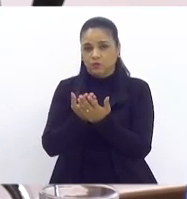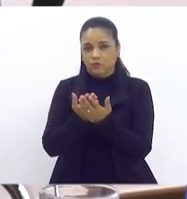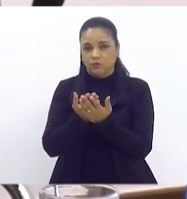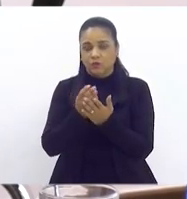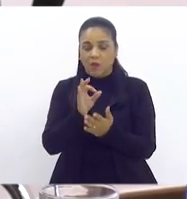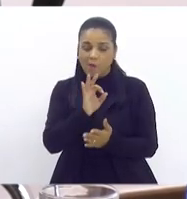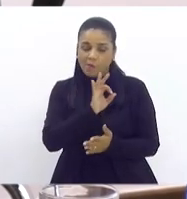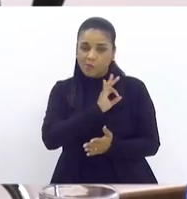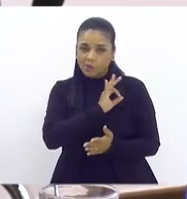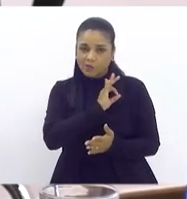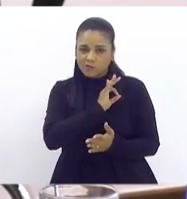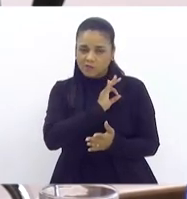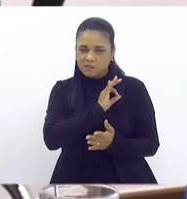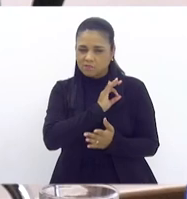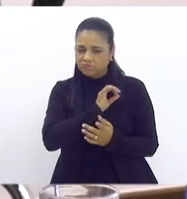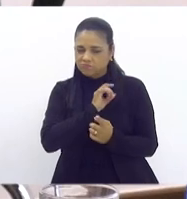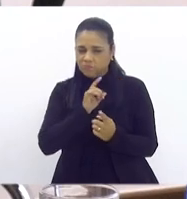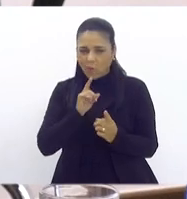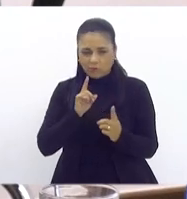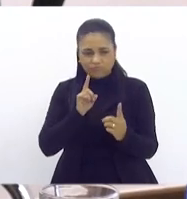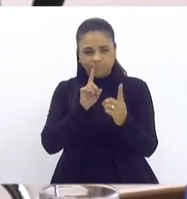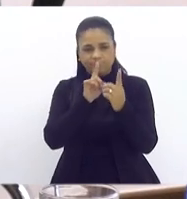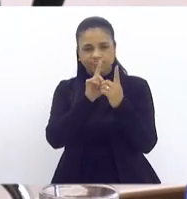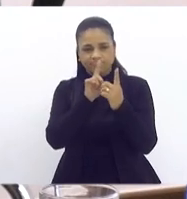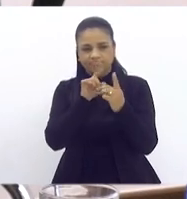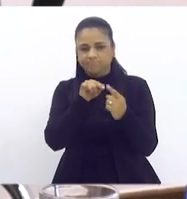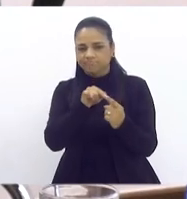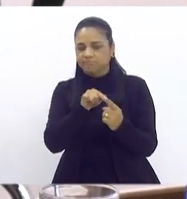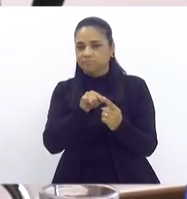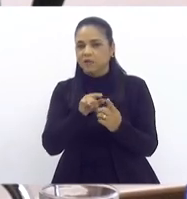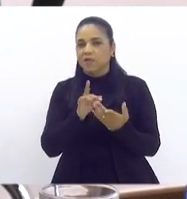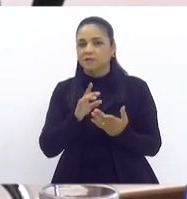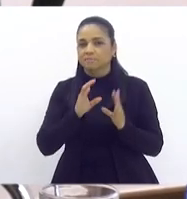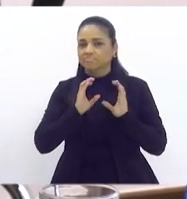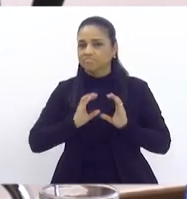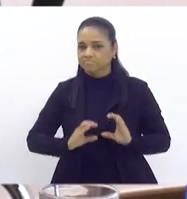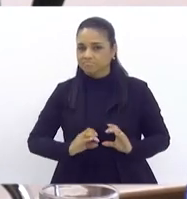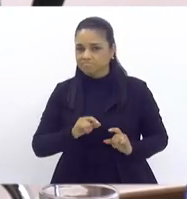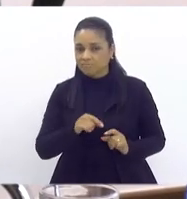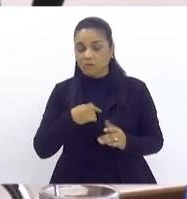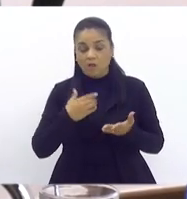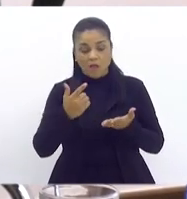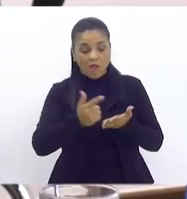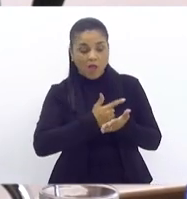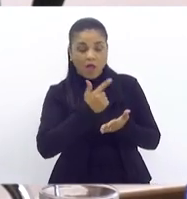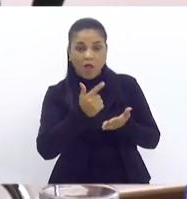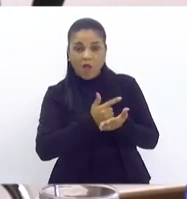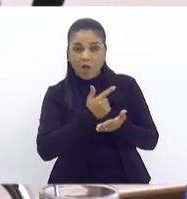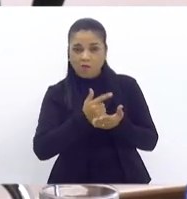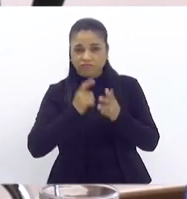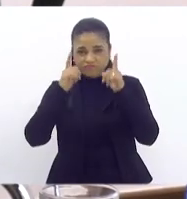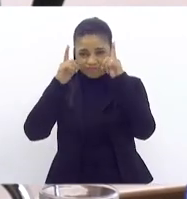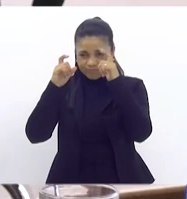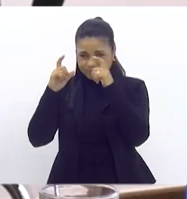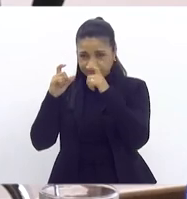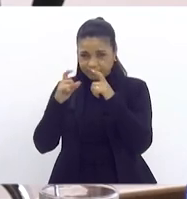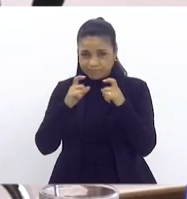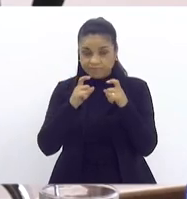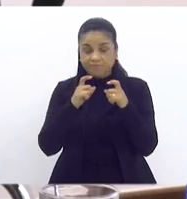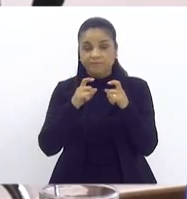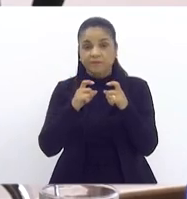polícia com o cidadão eh muit das vezes esses álbuns de fotografia também são eh